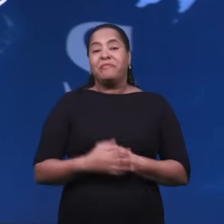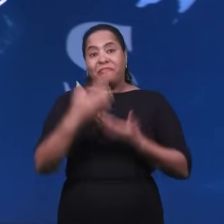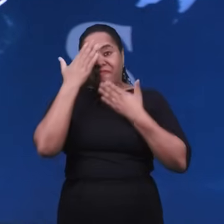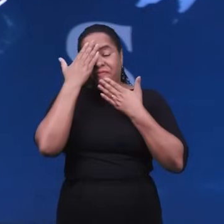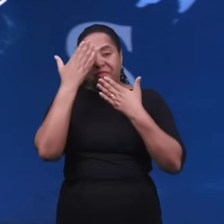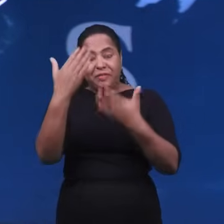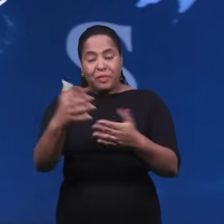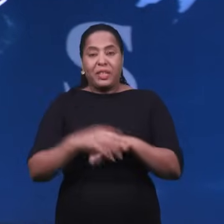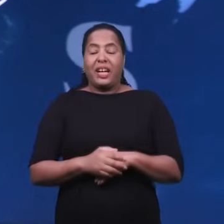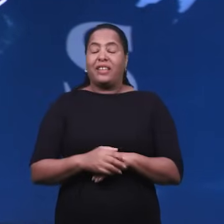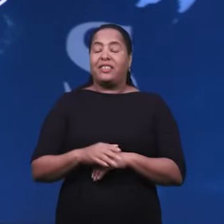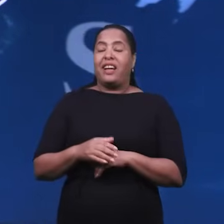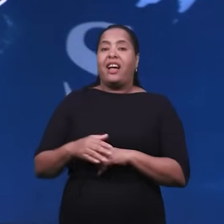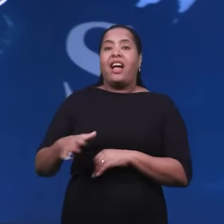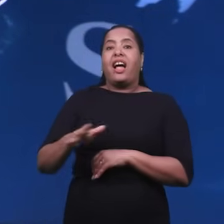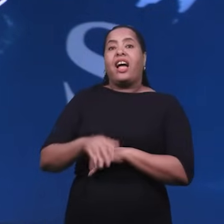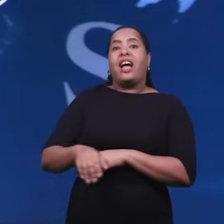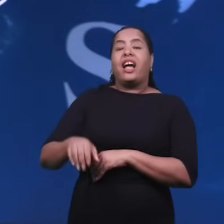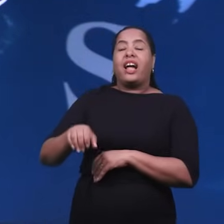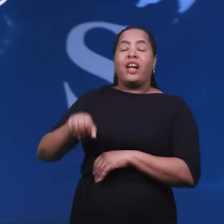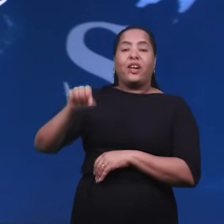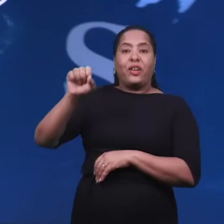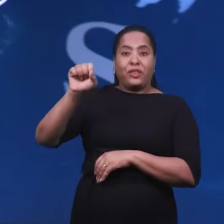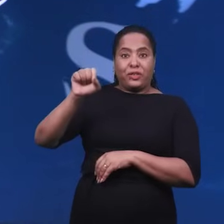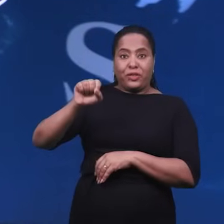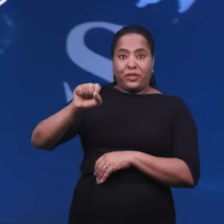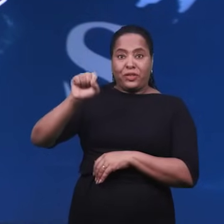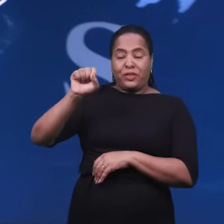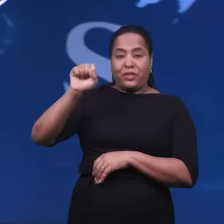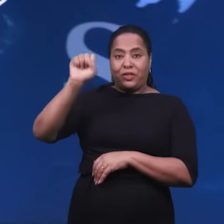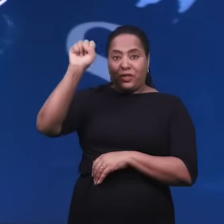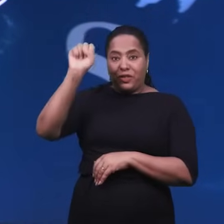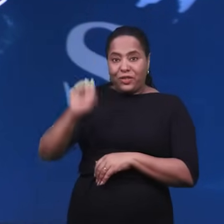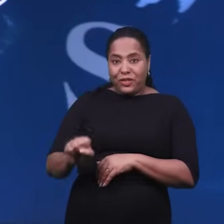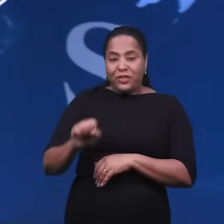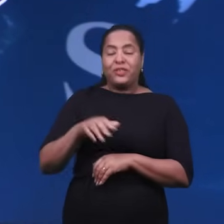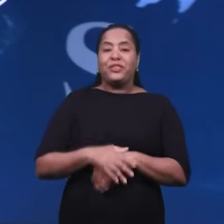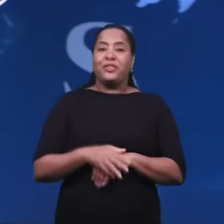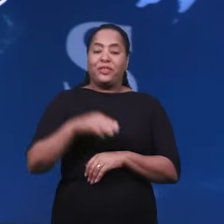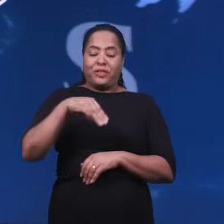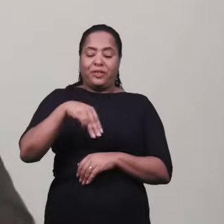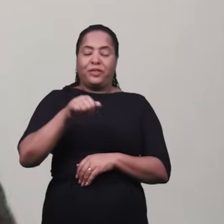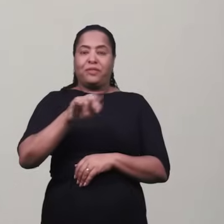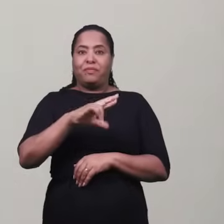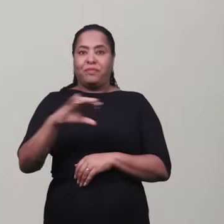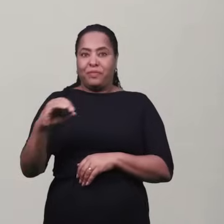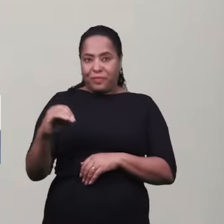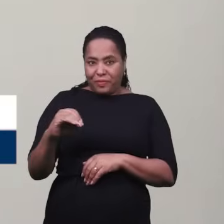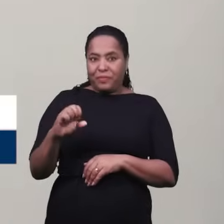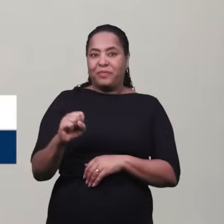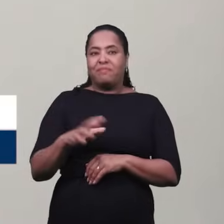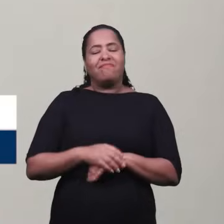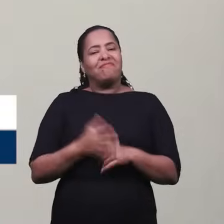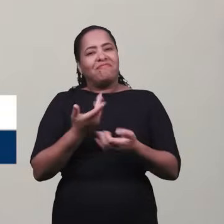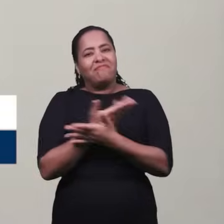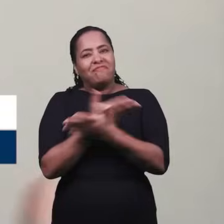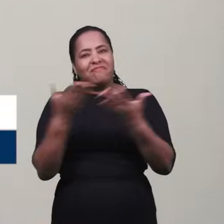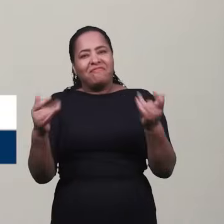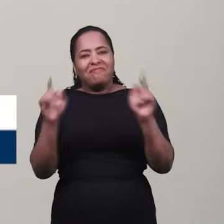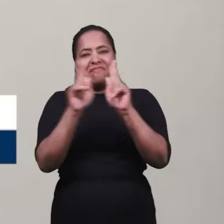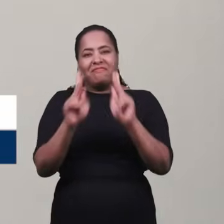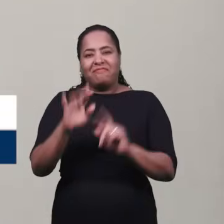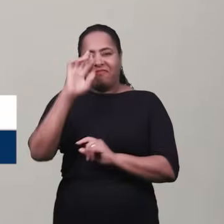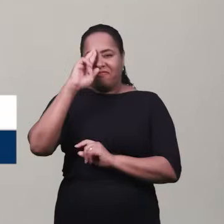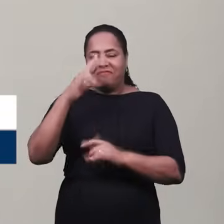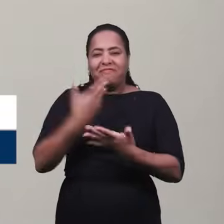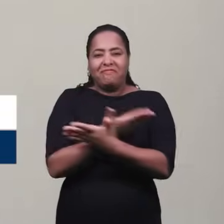informações. Vamos agora para a Barra Mansa, região sul fluminense, com o nosso companheiro Marco Lacerda. Olá, Jorge. A paz do Senhor e a todos os